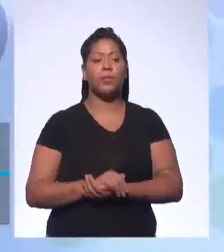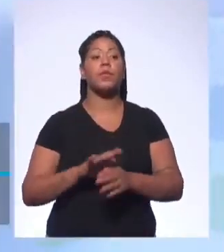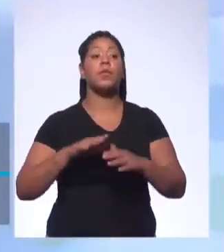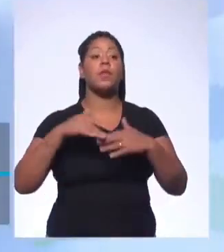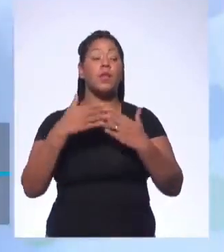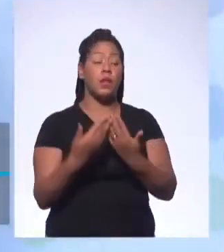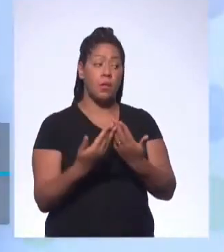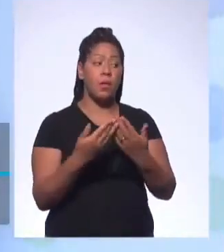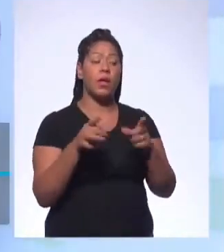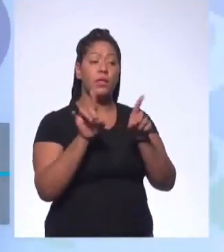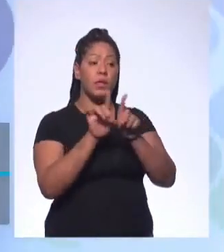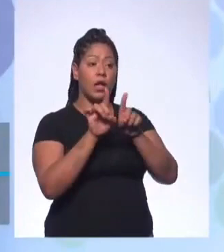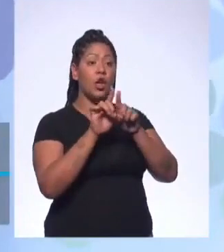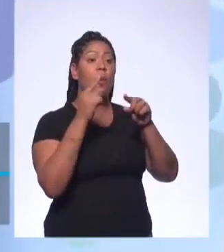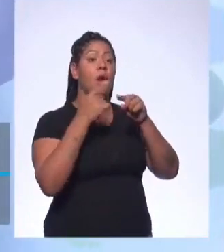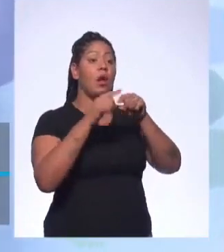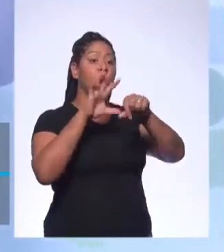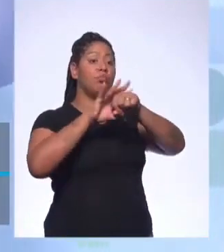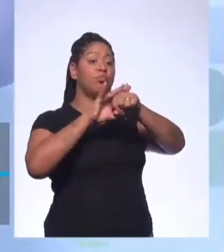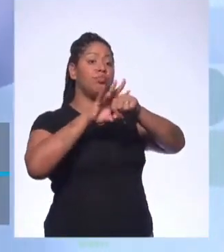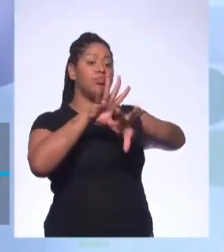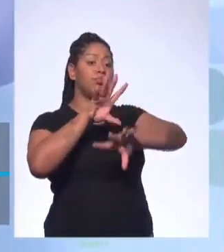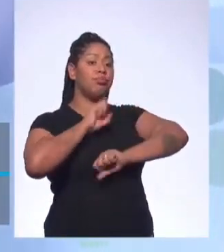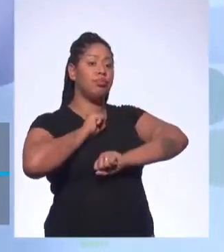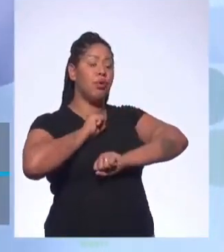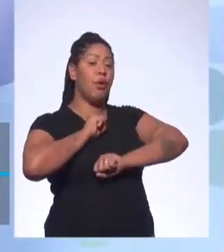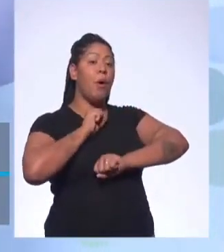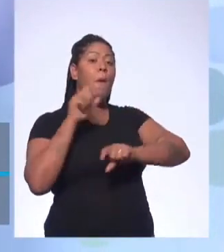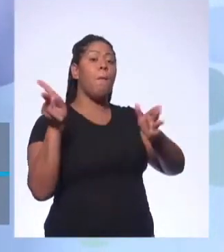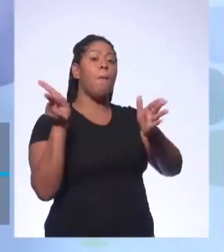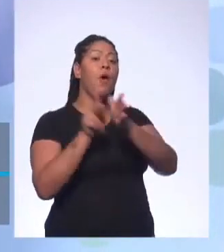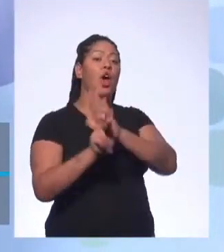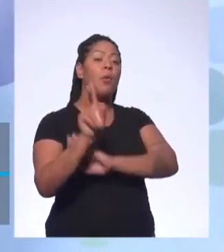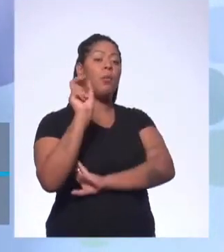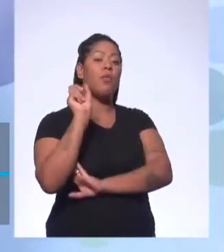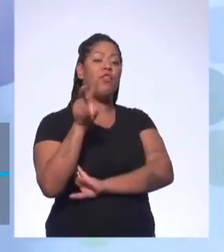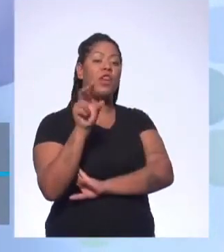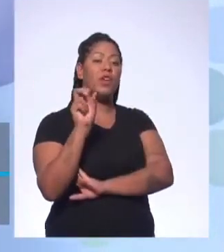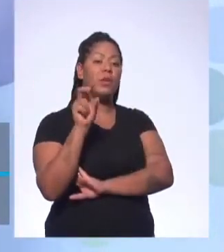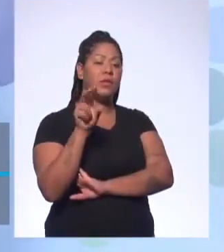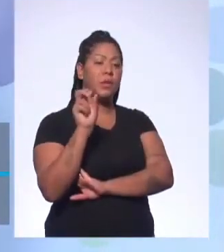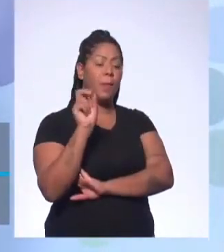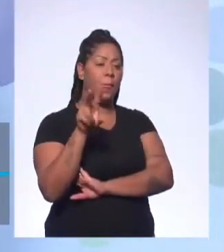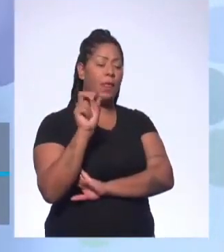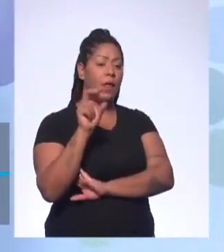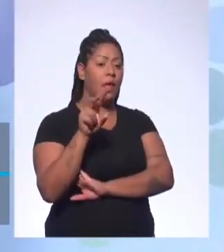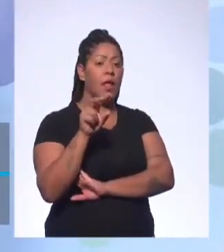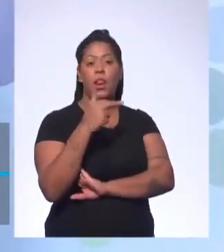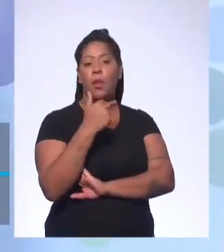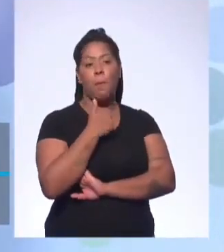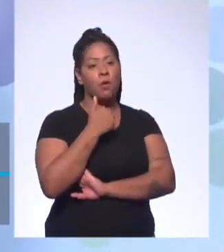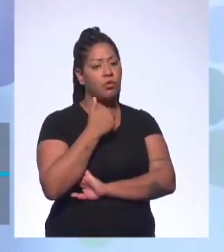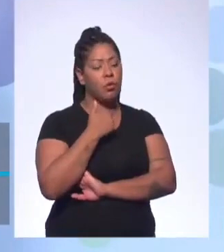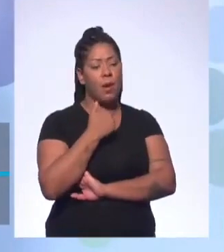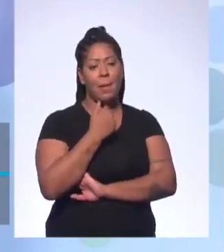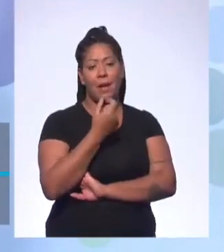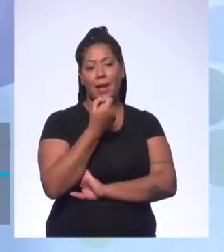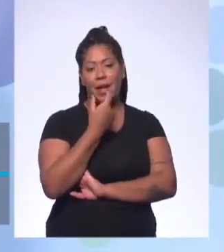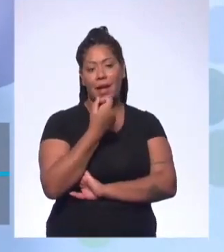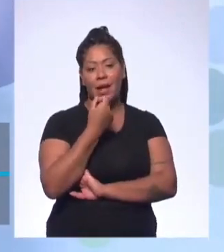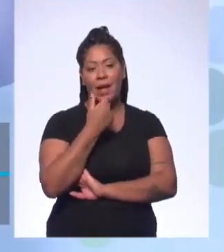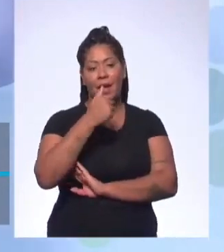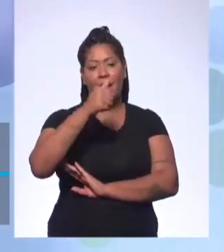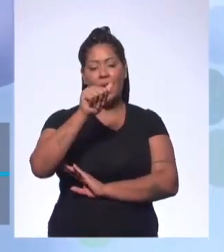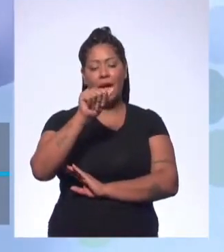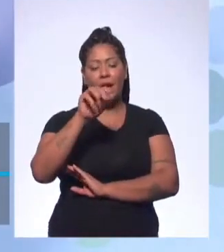gente. Ó, quando eu tenho uma doença causada por vírus, eu não posso tomar antibiótico. Tá